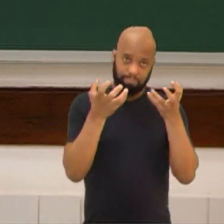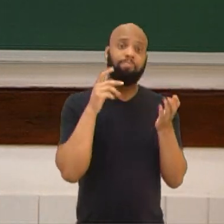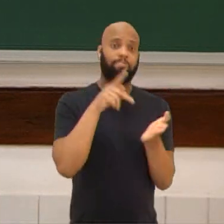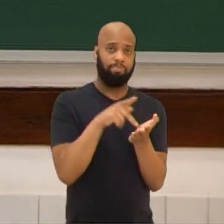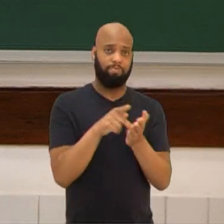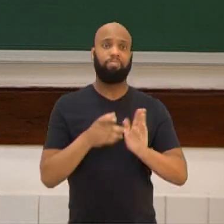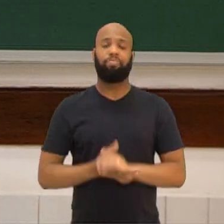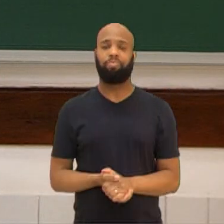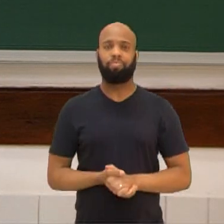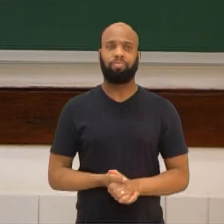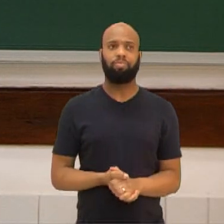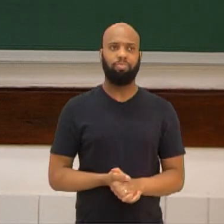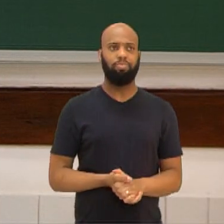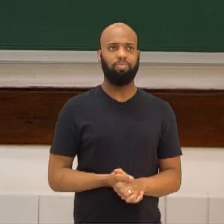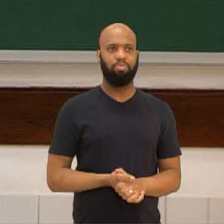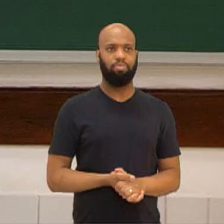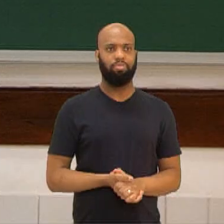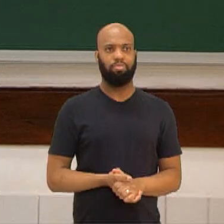do grupo.